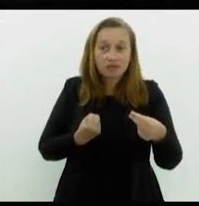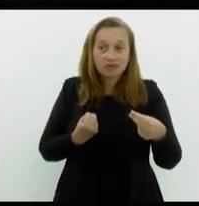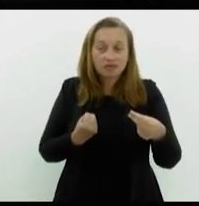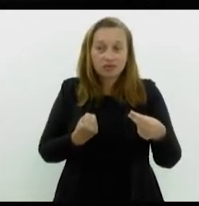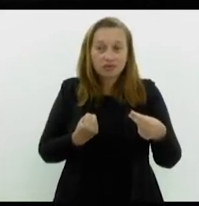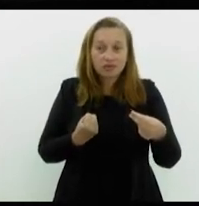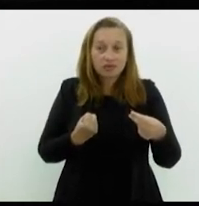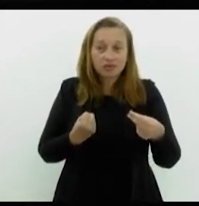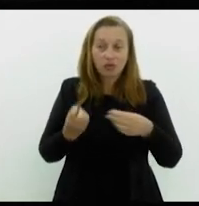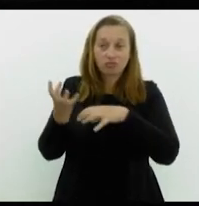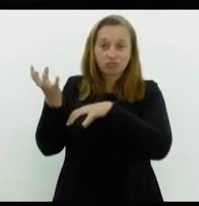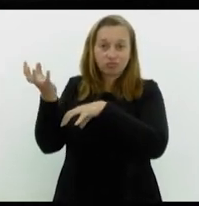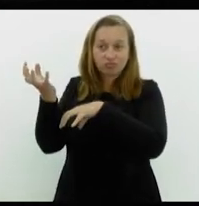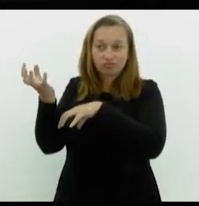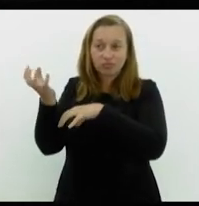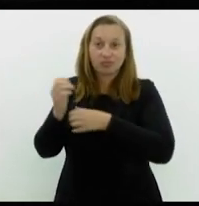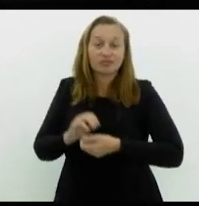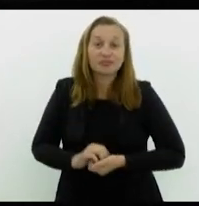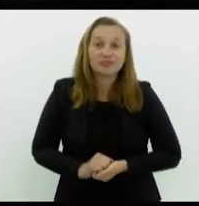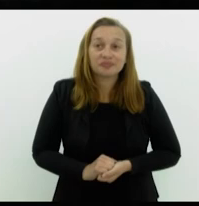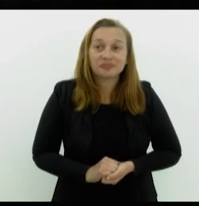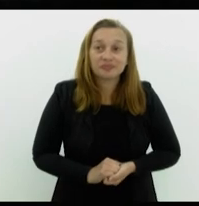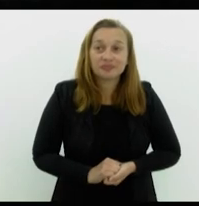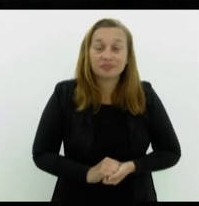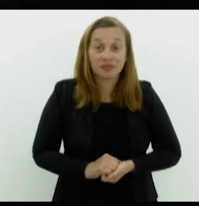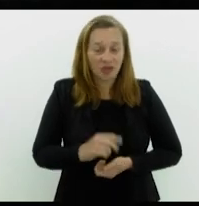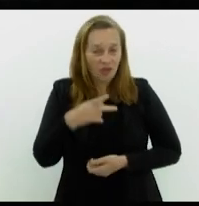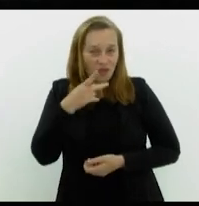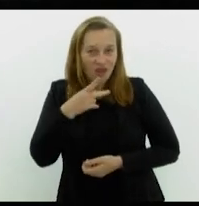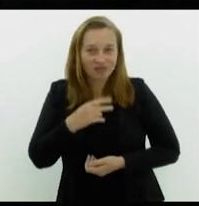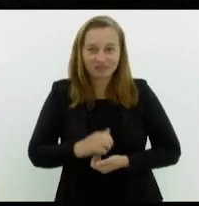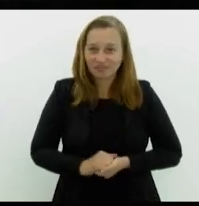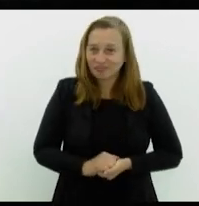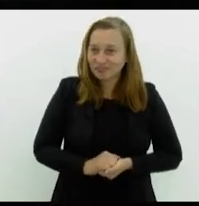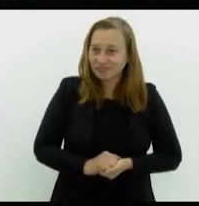direto do Congresso Nacional. Eu digo o seguinte: